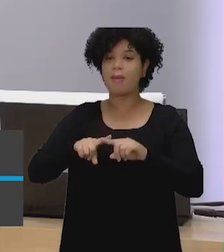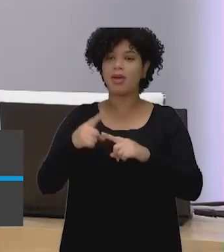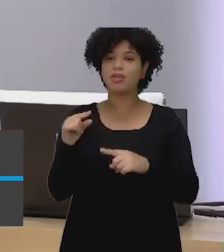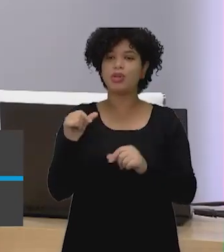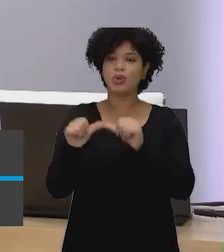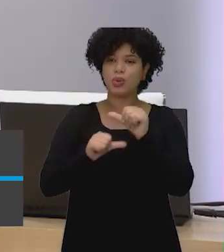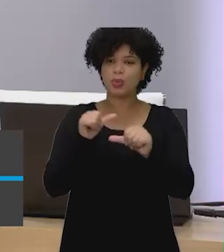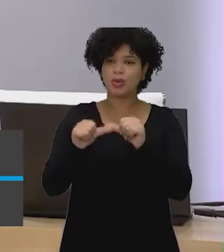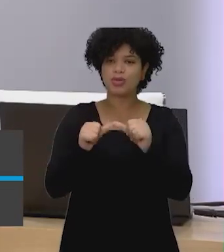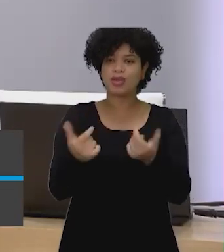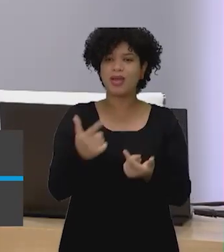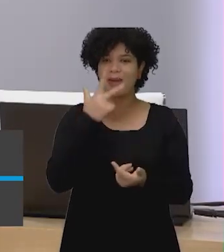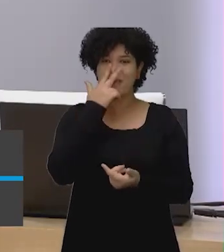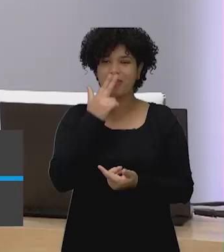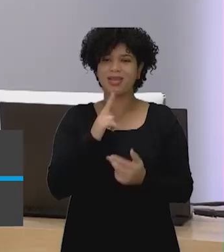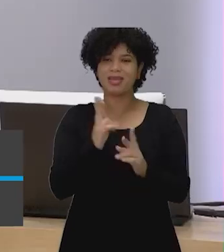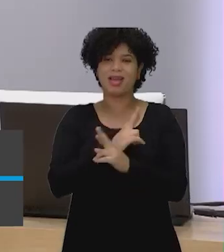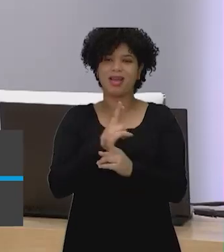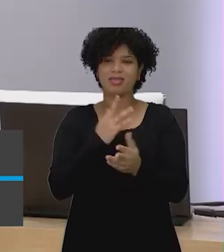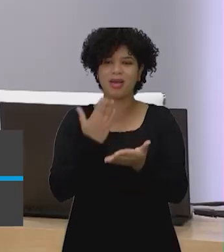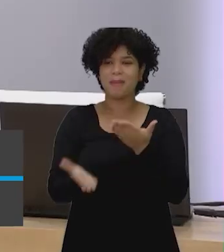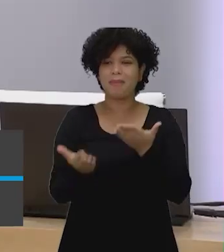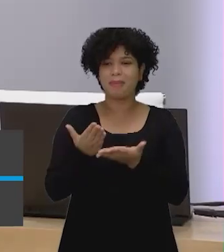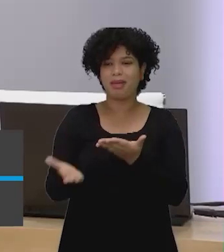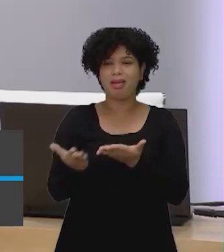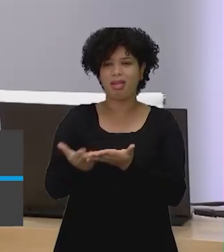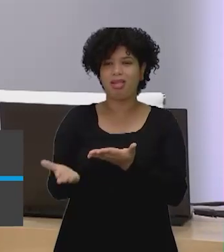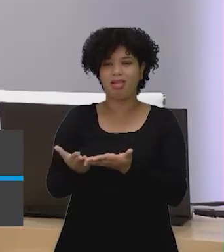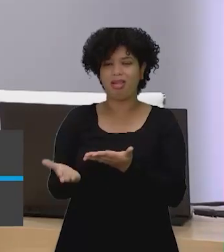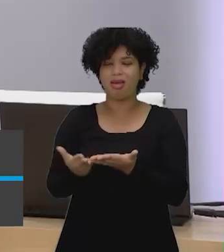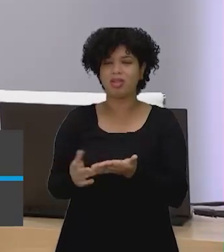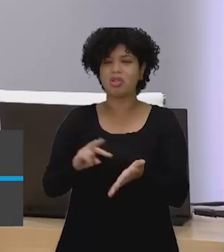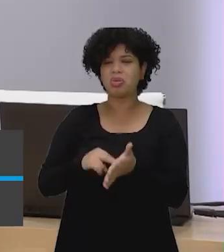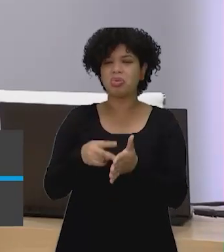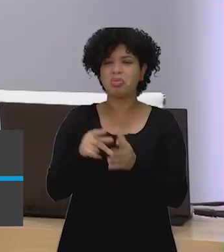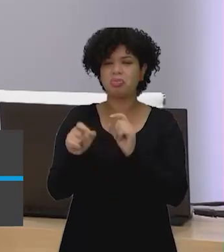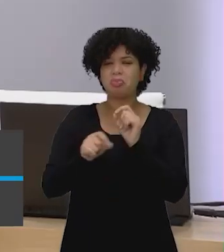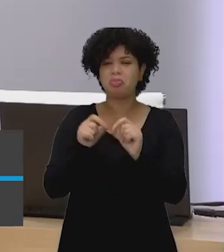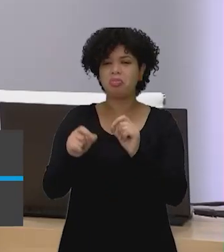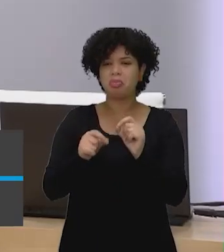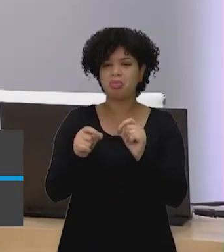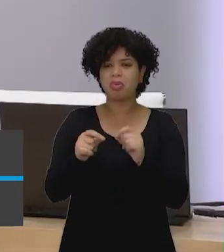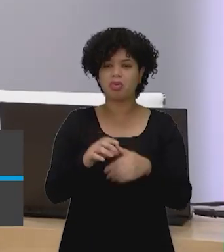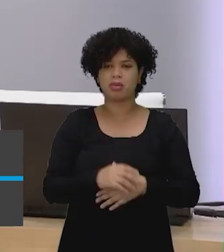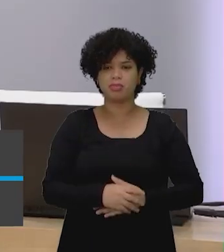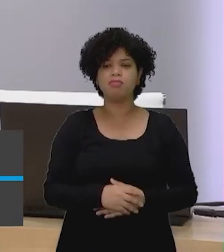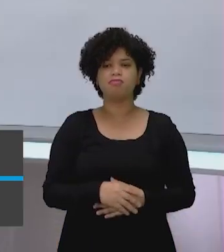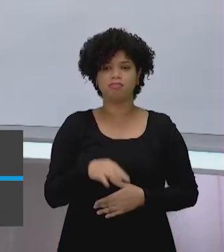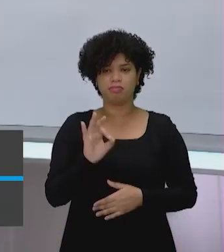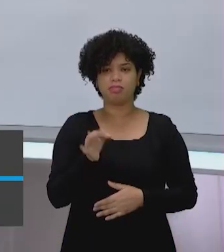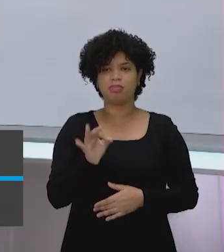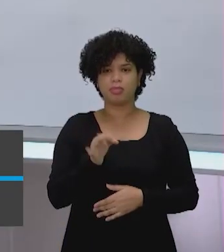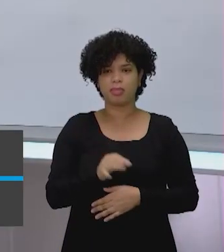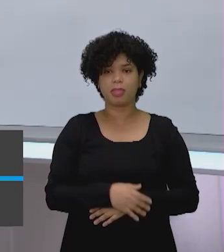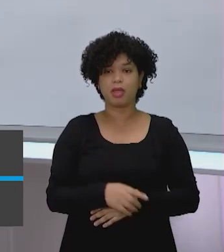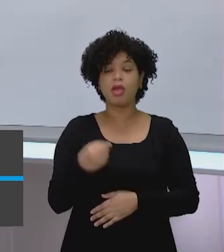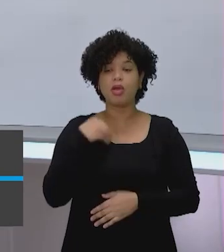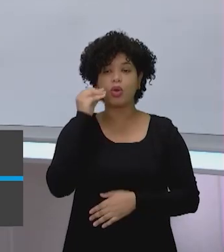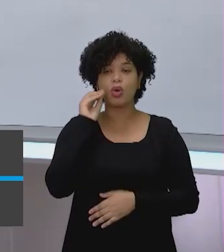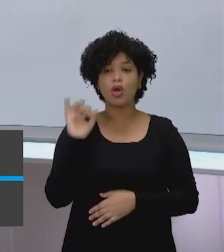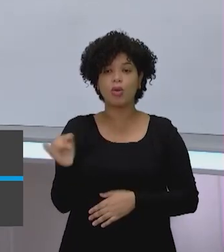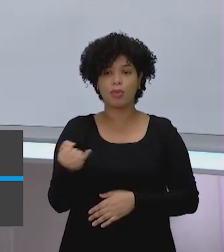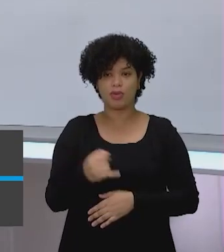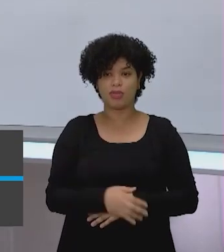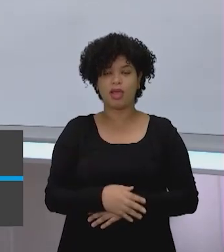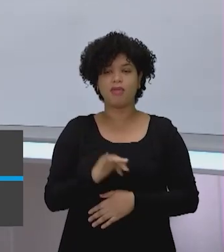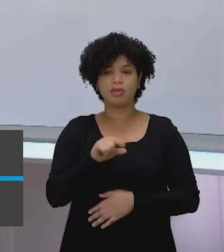dali, você está perdendo uma parte daquele território, né? Do significado daquele território. Bom, Fabinho, então eu vou aproveitar, né? Eu vou